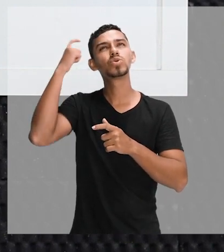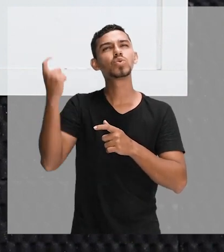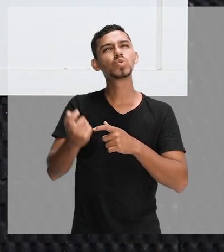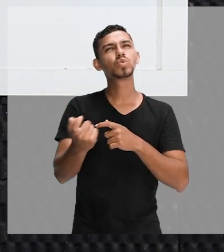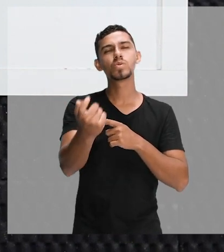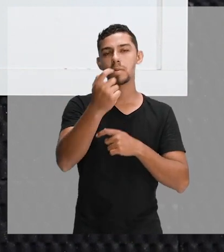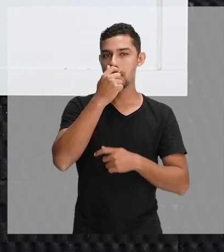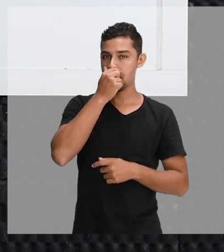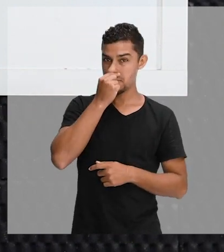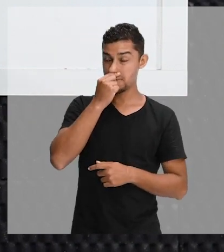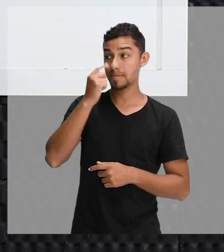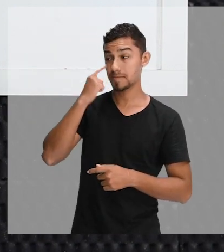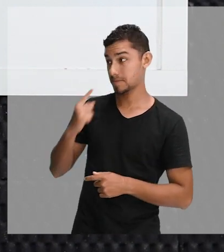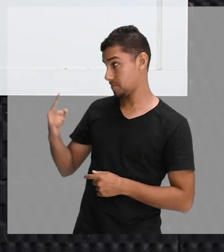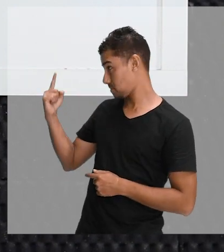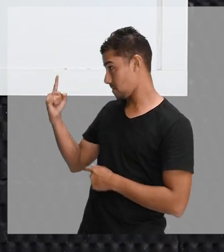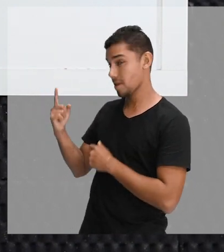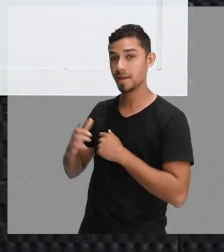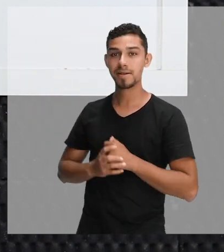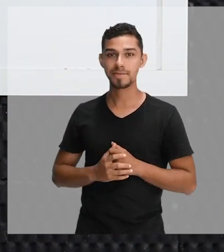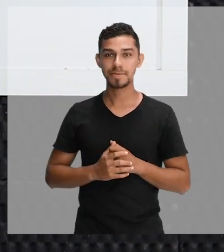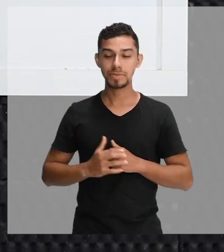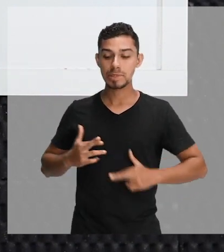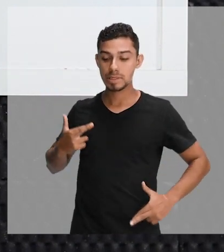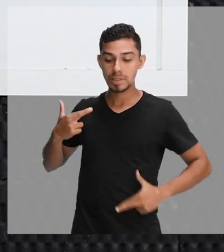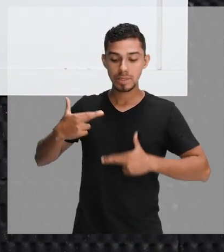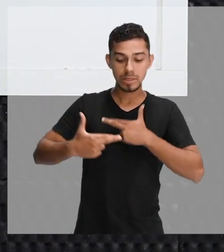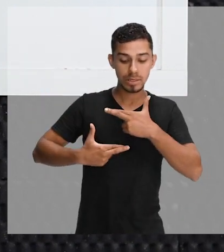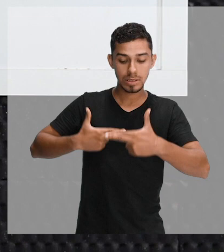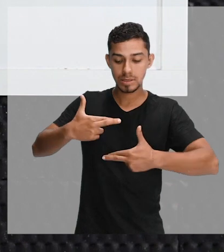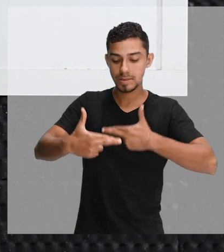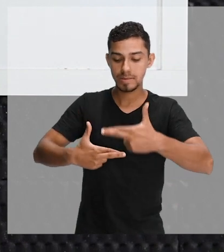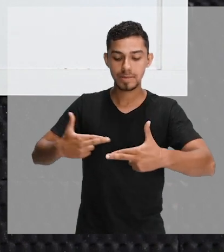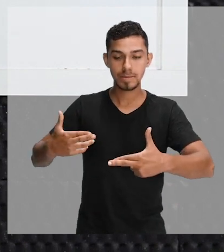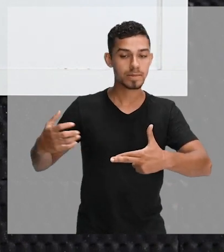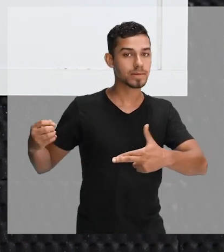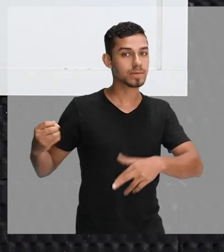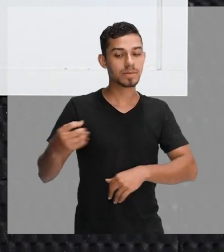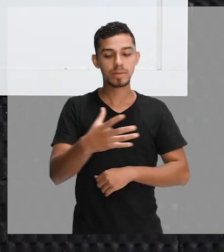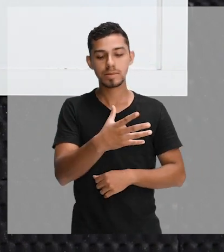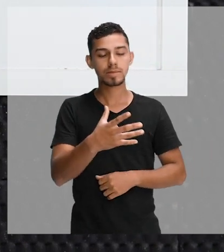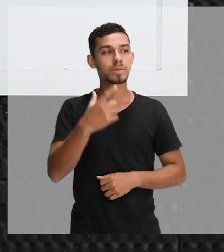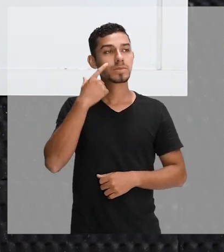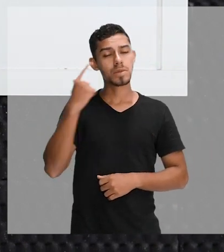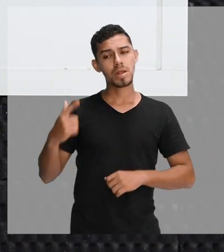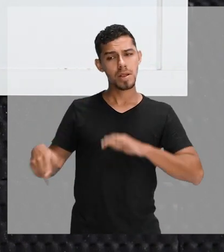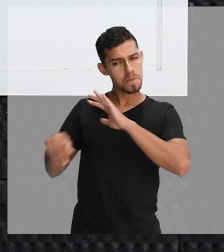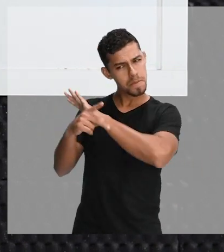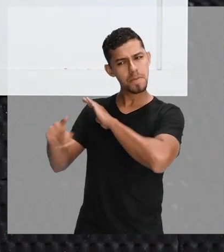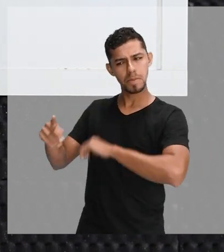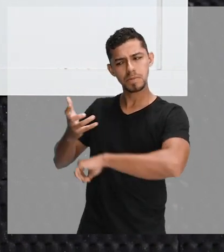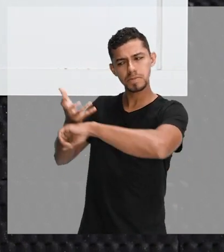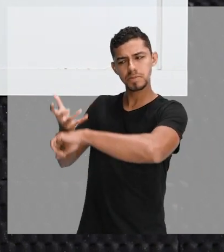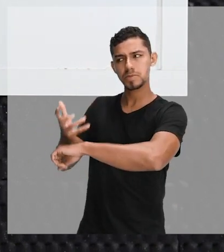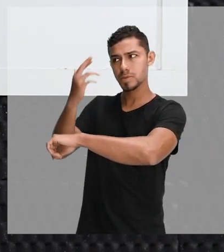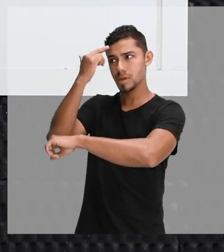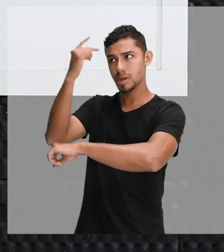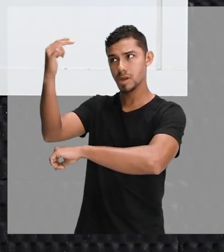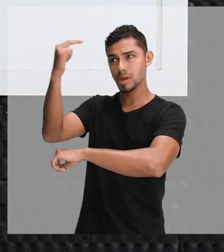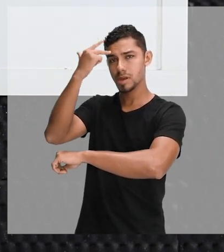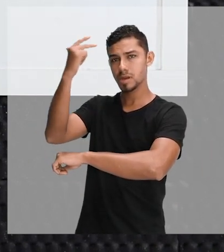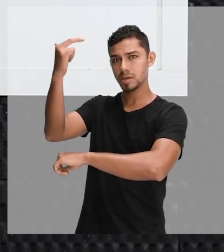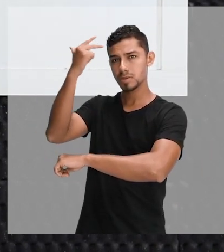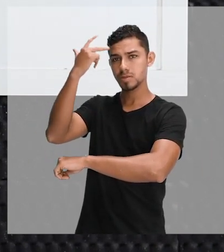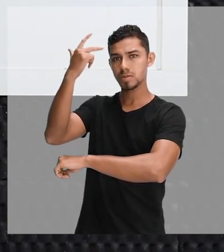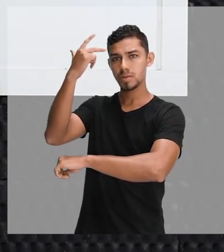aqui. Renascimento. Bom, vocês já sabem muito bem da própria disciplina de história que o Renascimento é